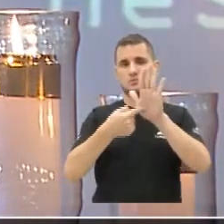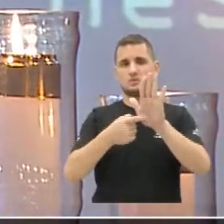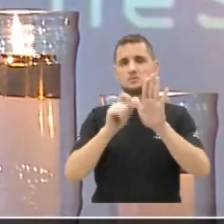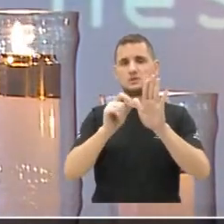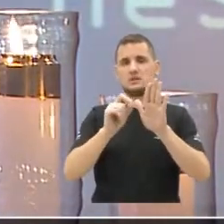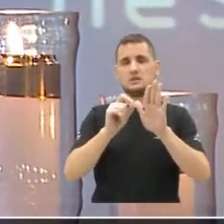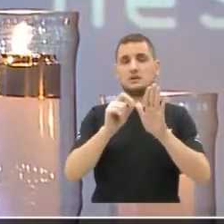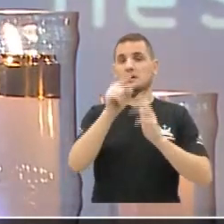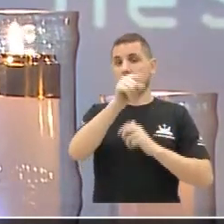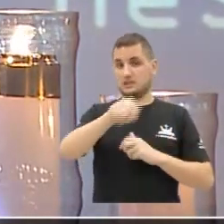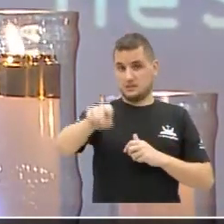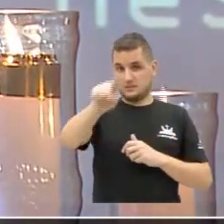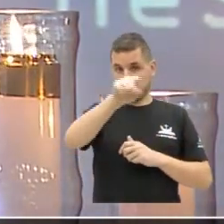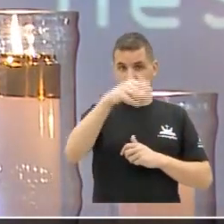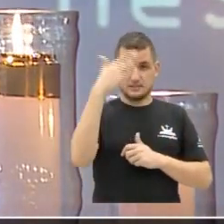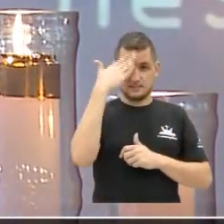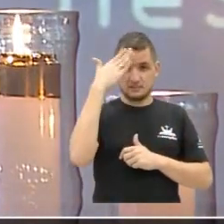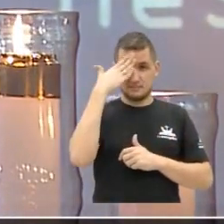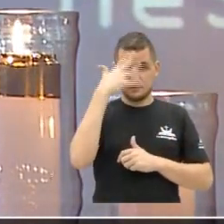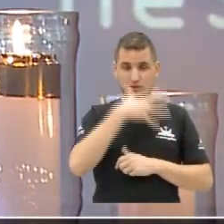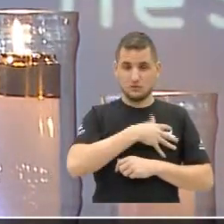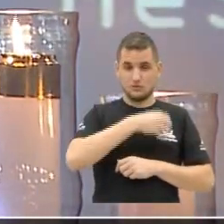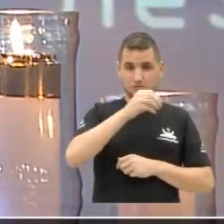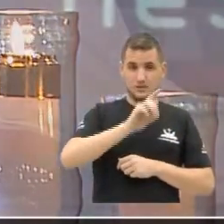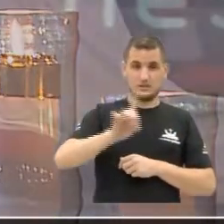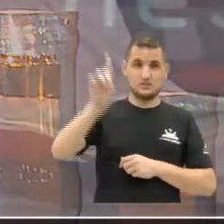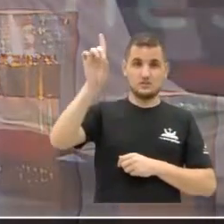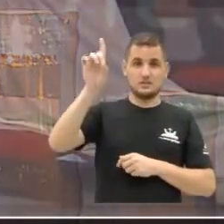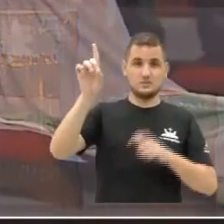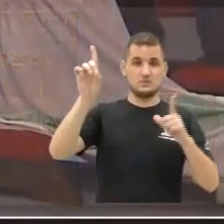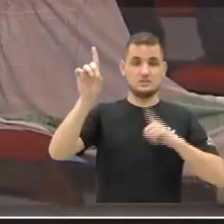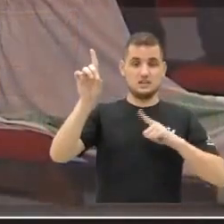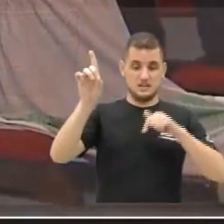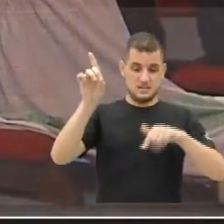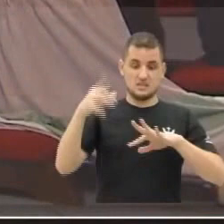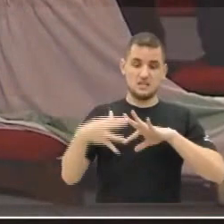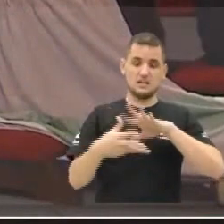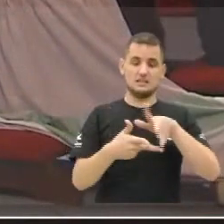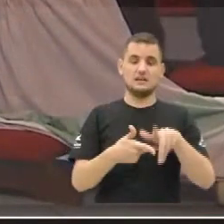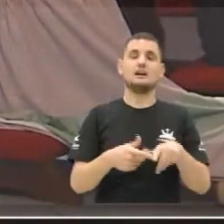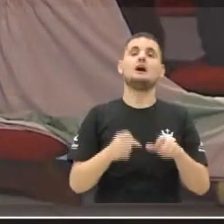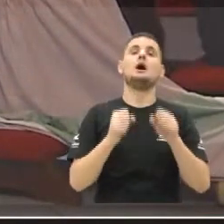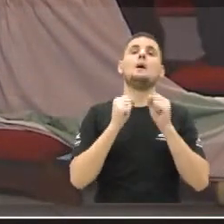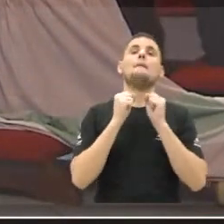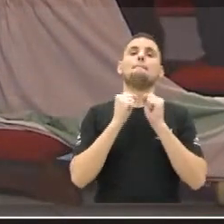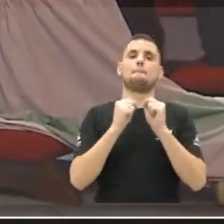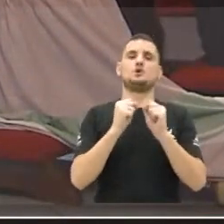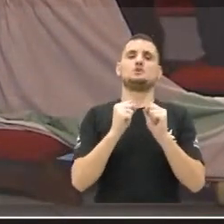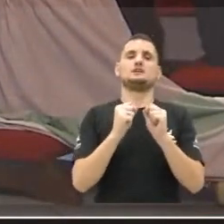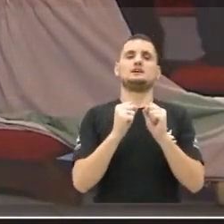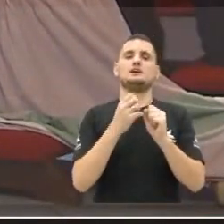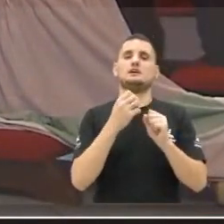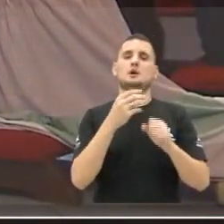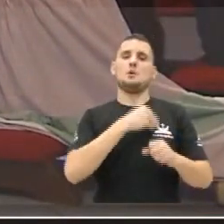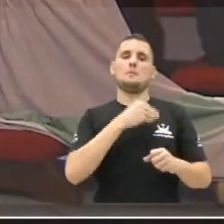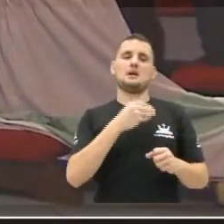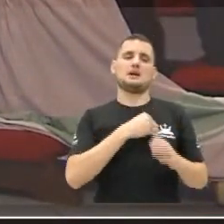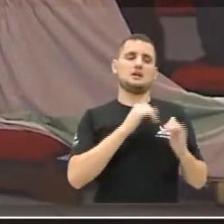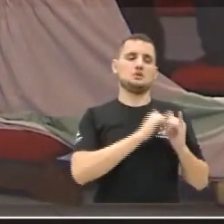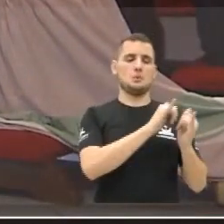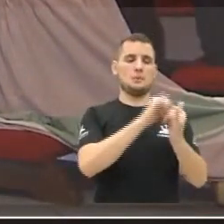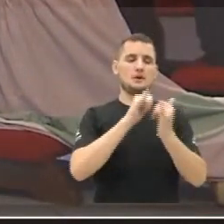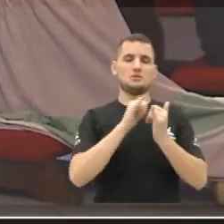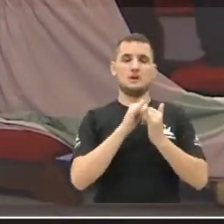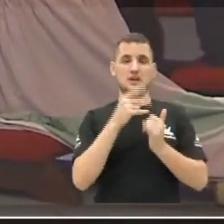para que saibais que o Filho do Homem tem na terra poder para perdoar os pecados, eu te